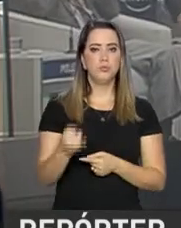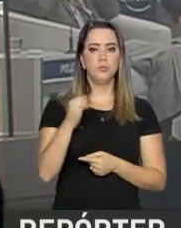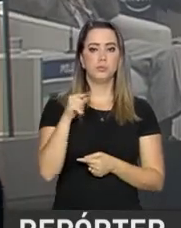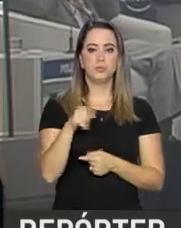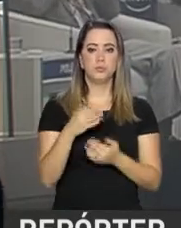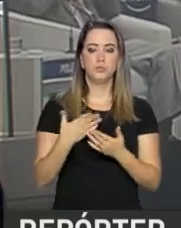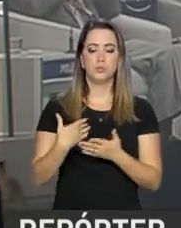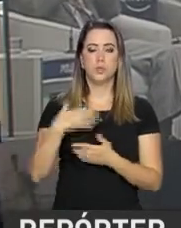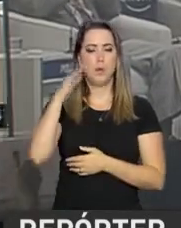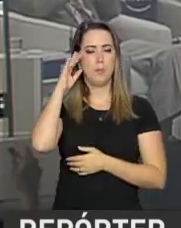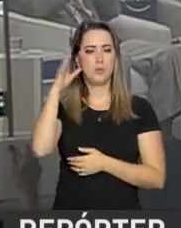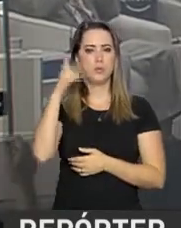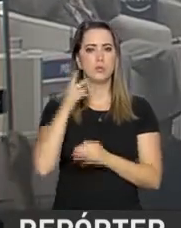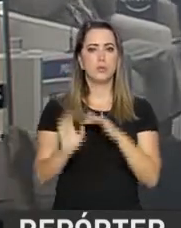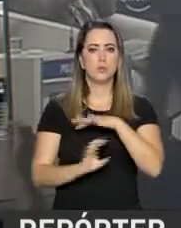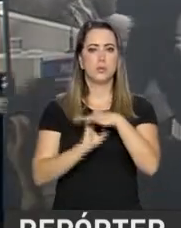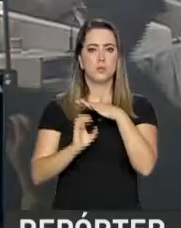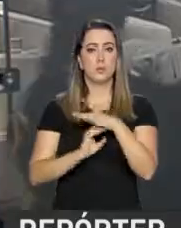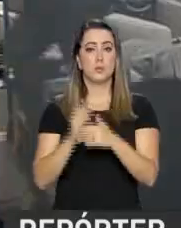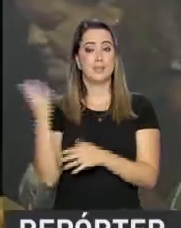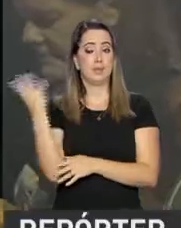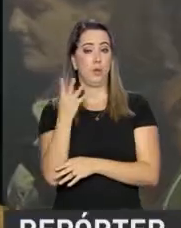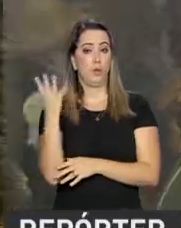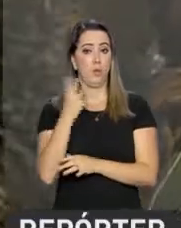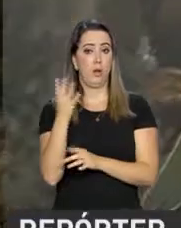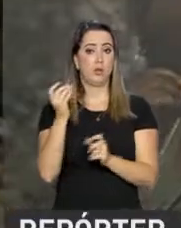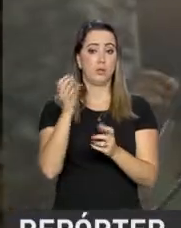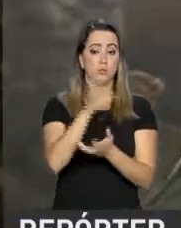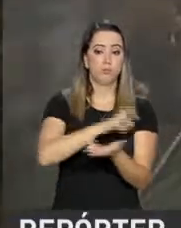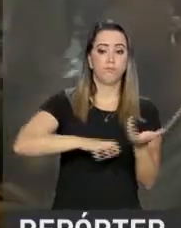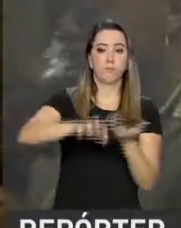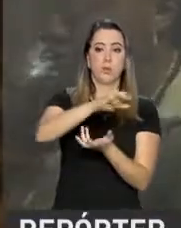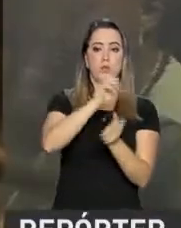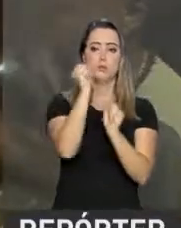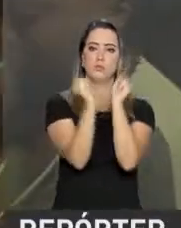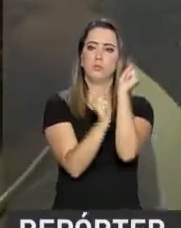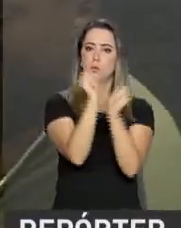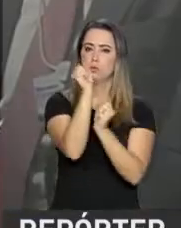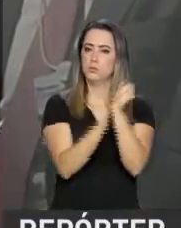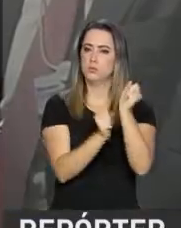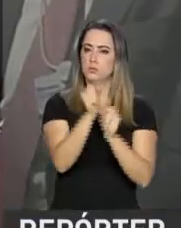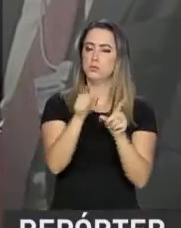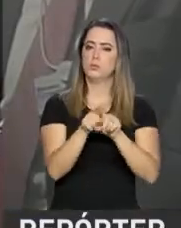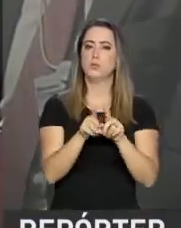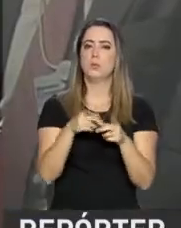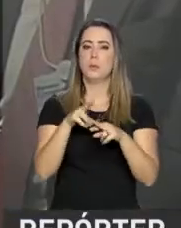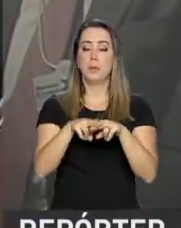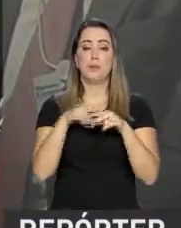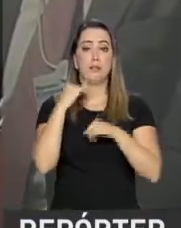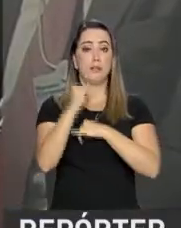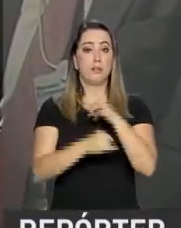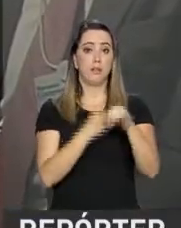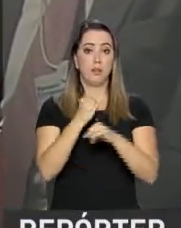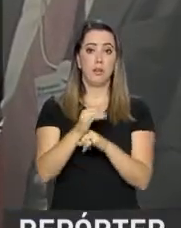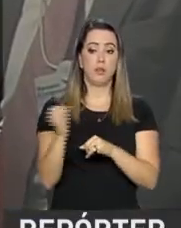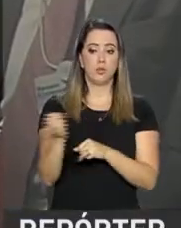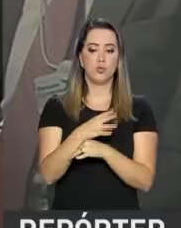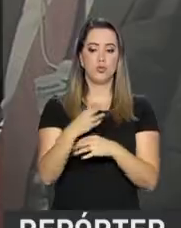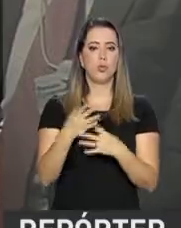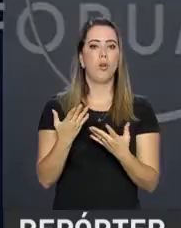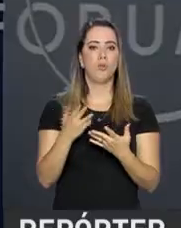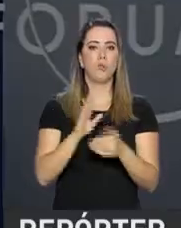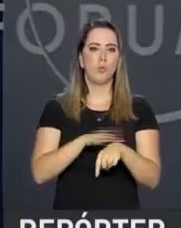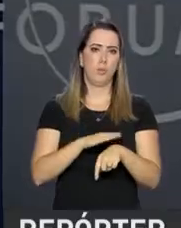das empresas na chamada quarta revolução industrial baseada na internet além de incentivar lideranças